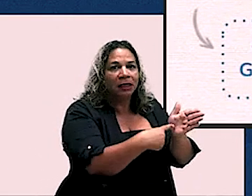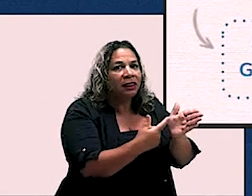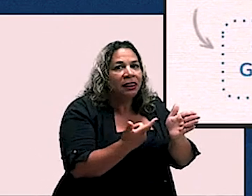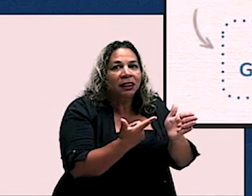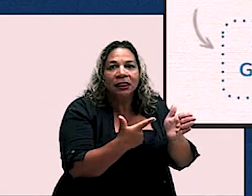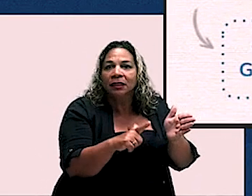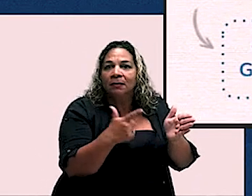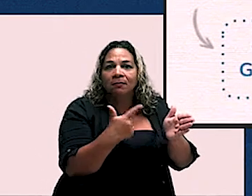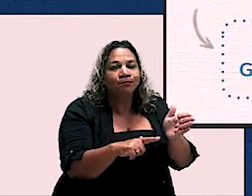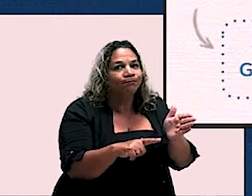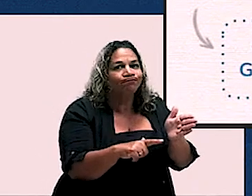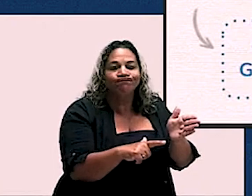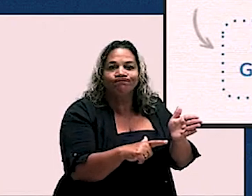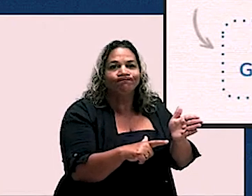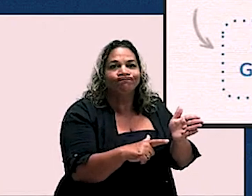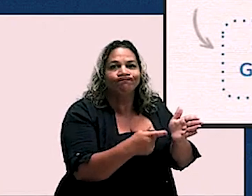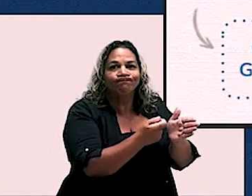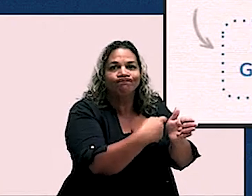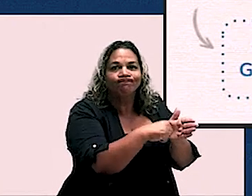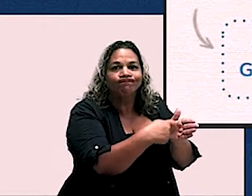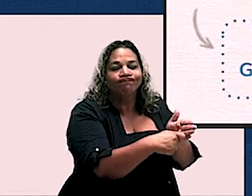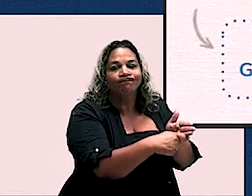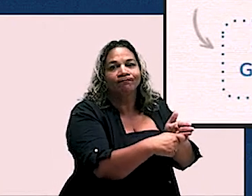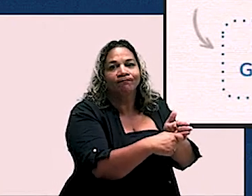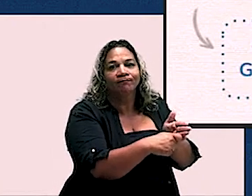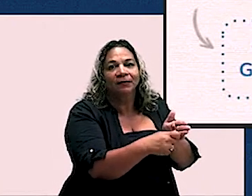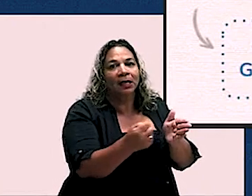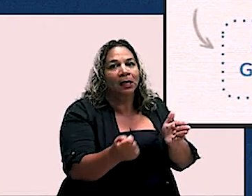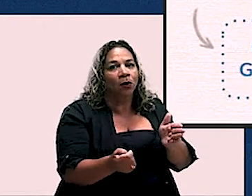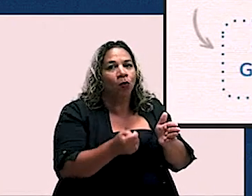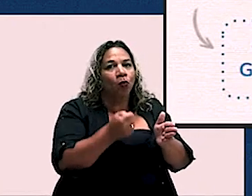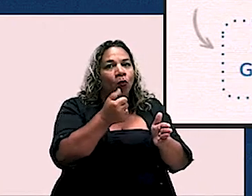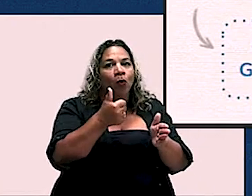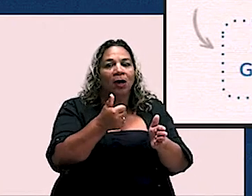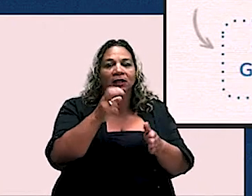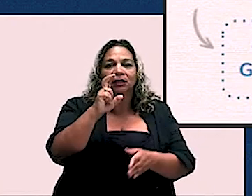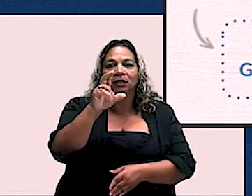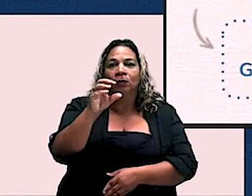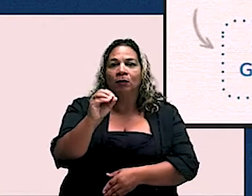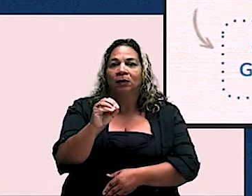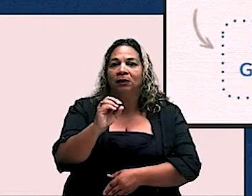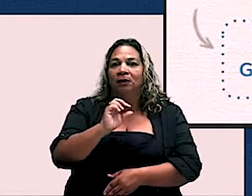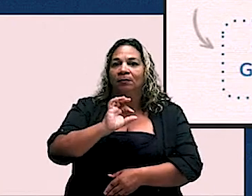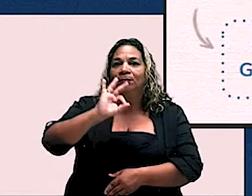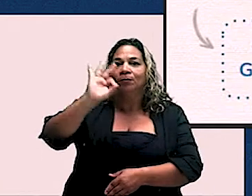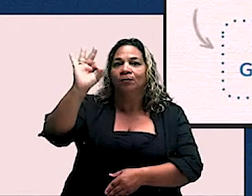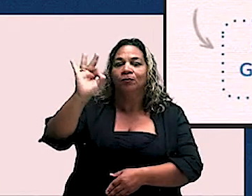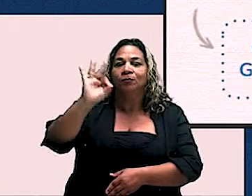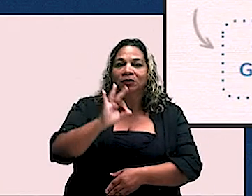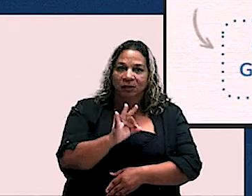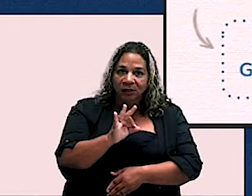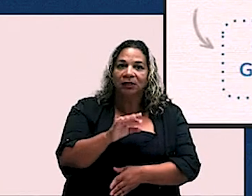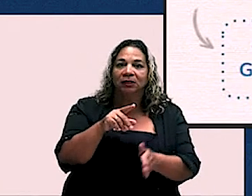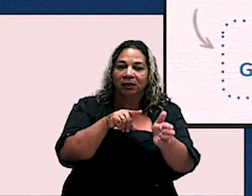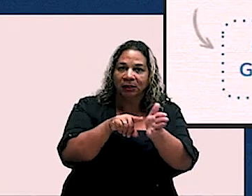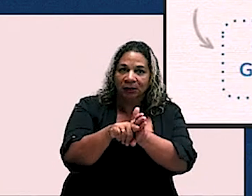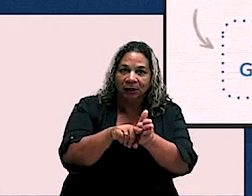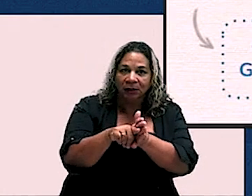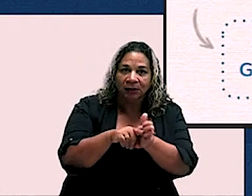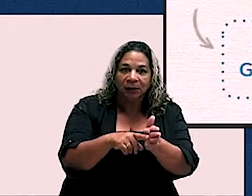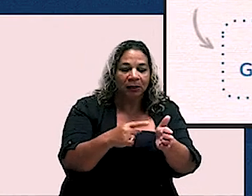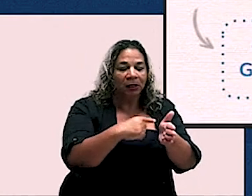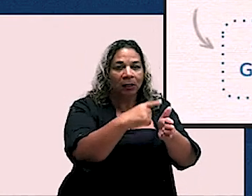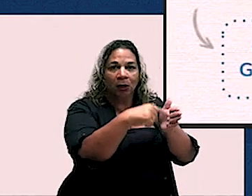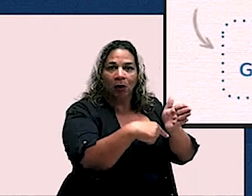registro, né? E também quase 50% dessas usuárias entrevistadas, a gente verificou que a caderneta da